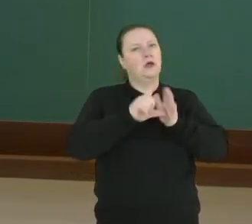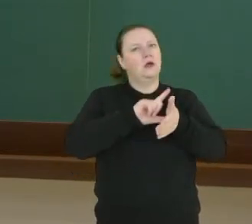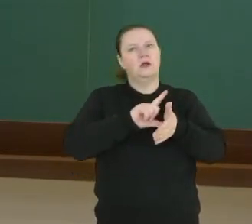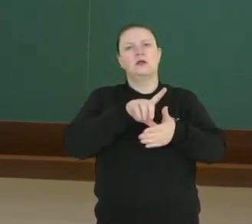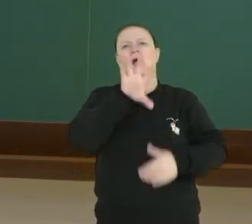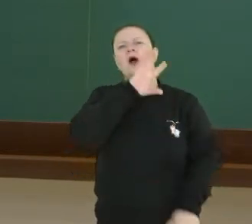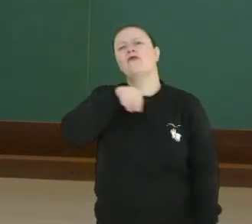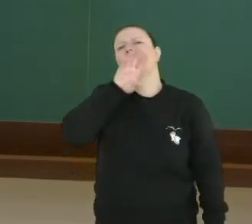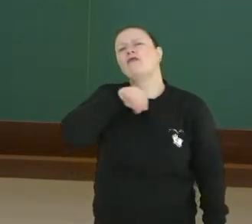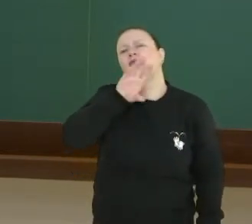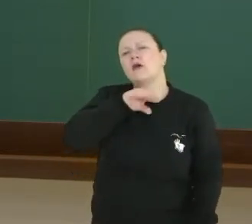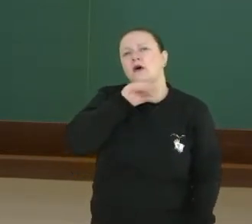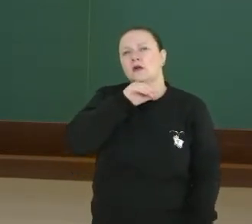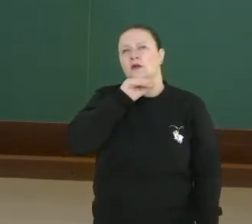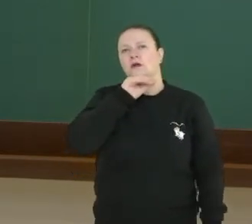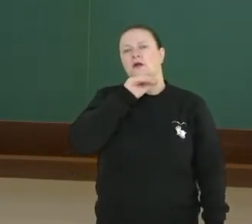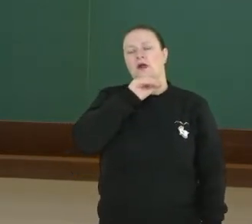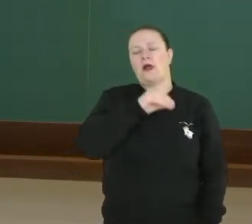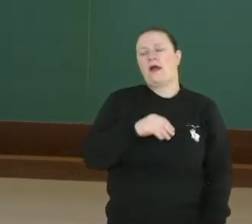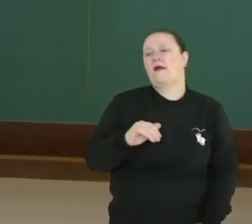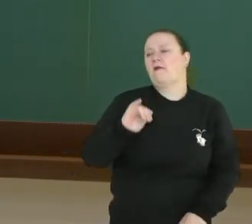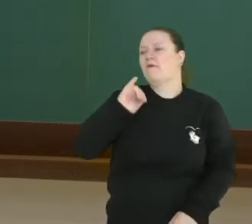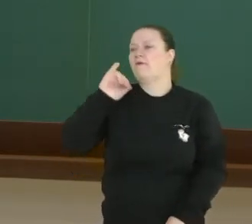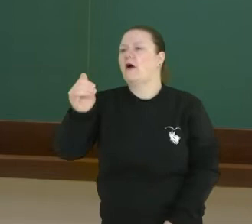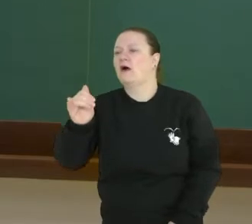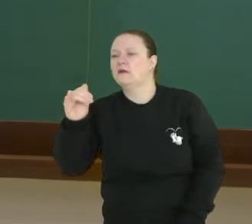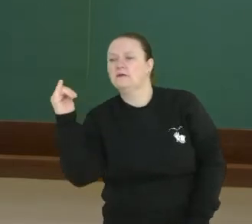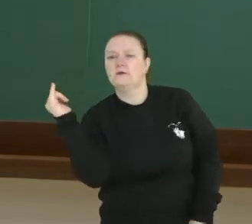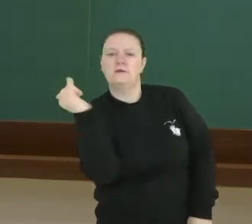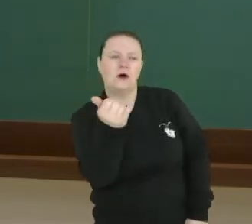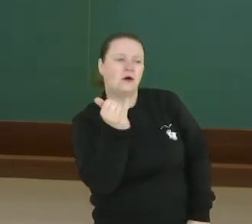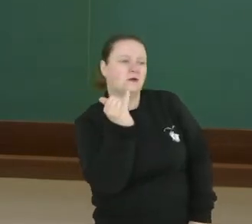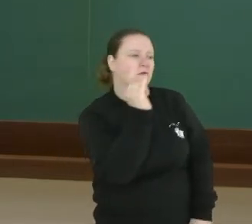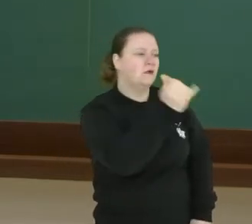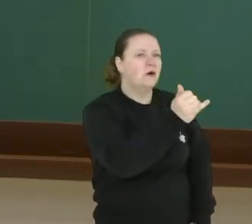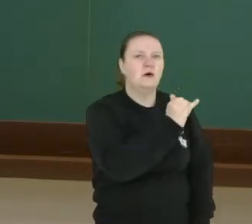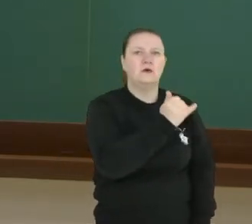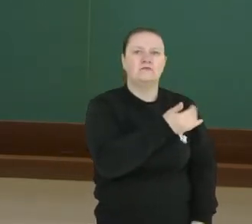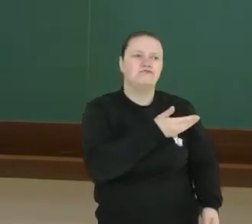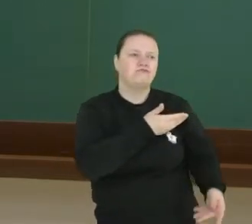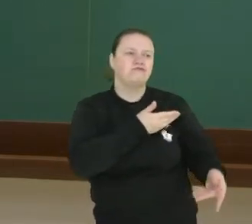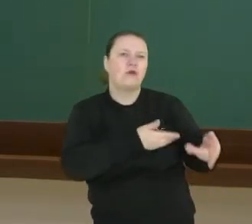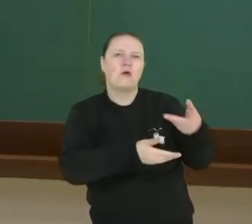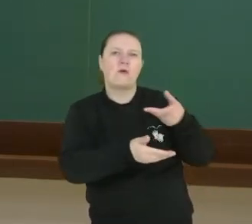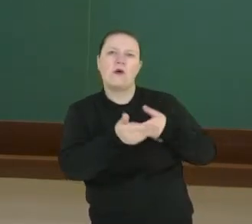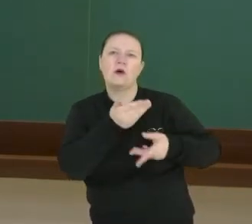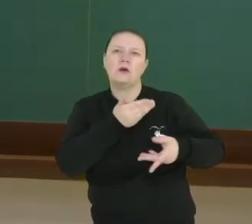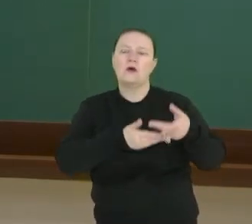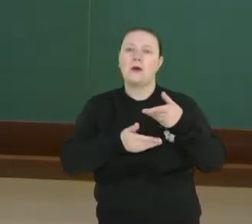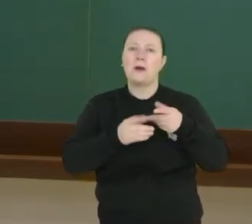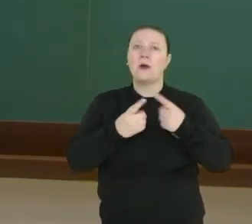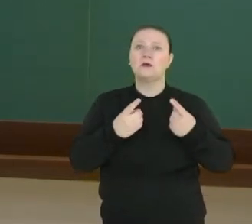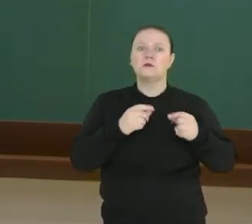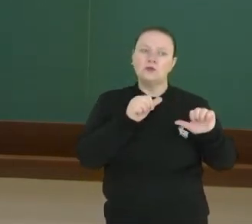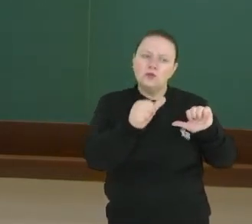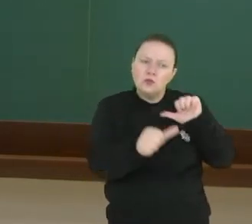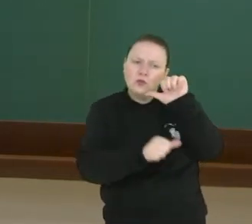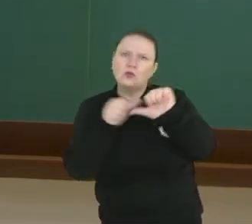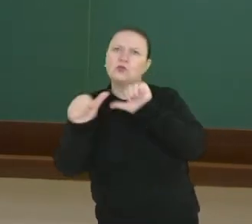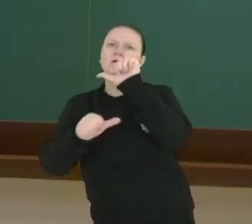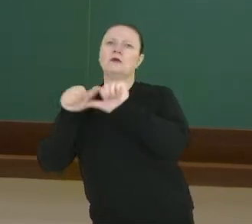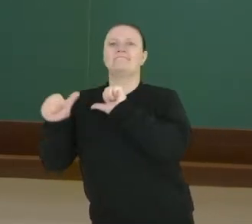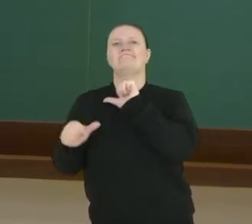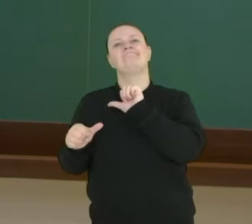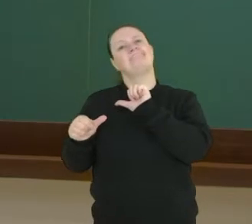se modificando um pouquinho, porque não havia como manter exatamente todas as informações somente ouvindo.